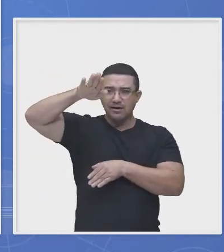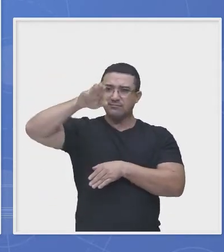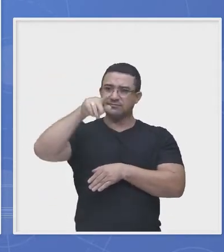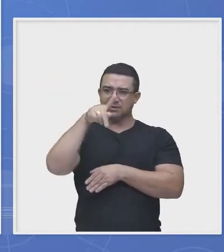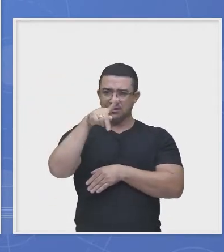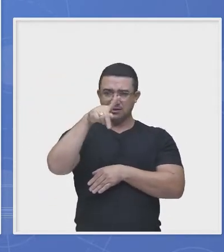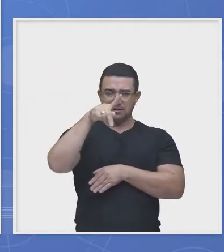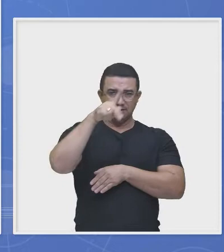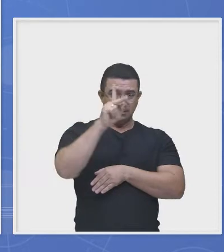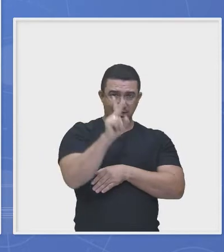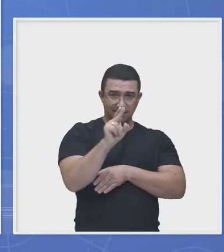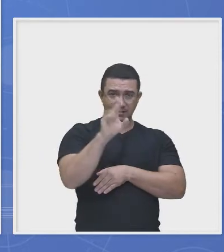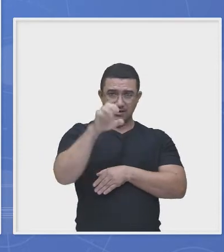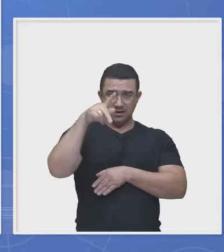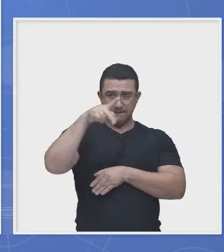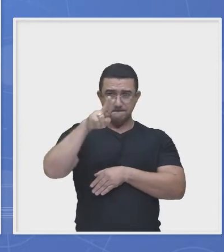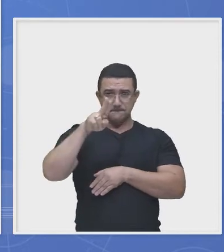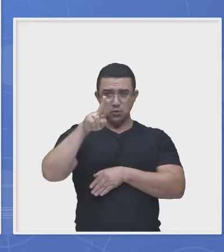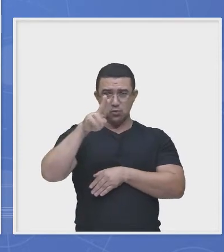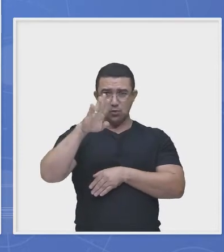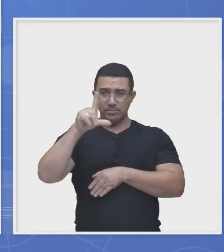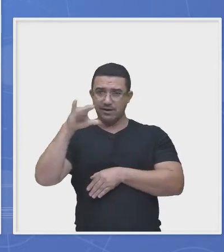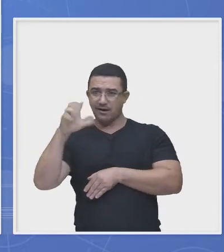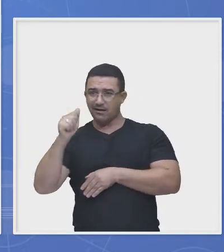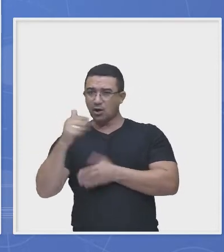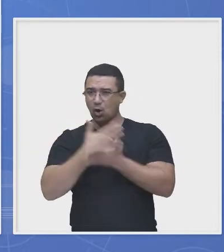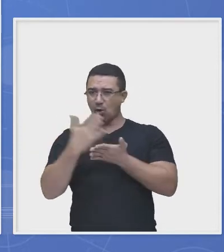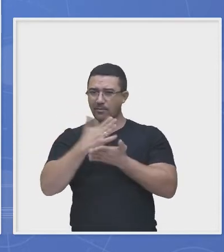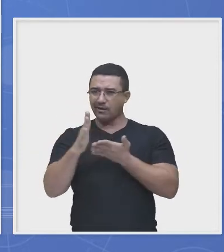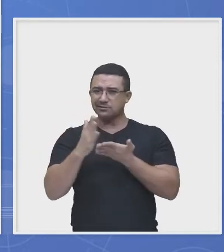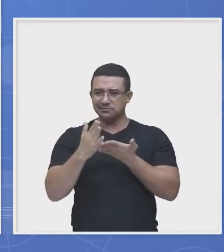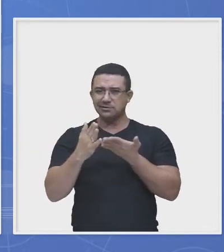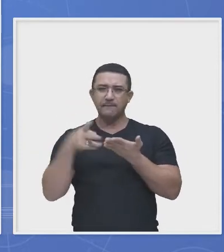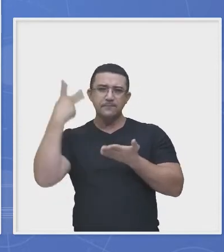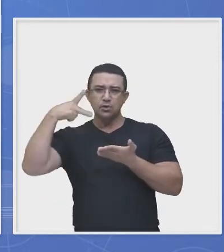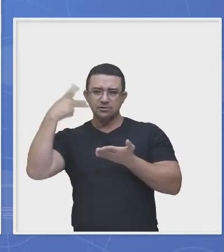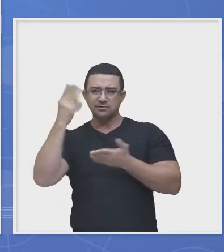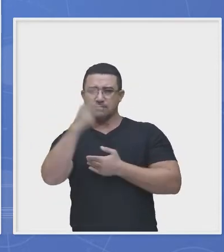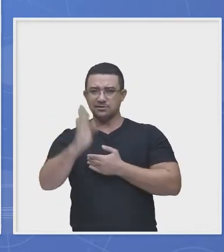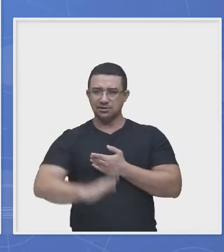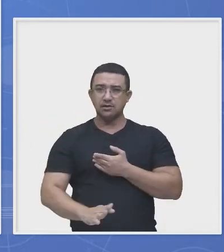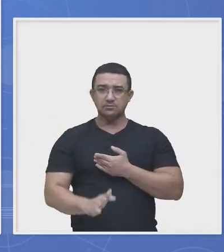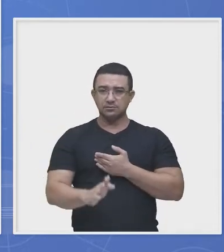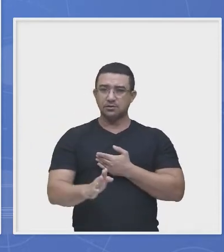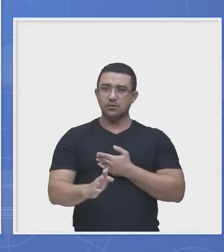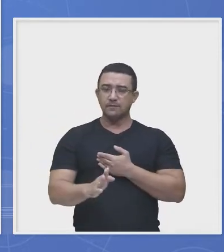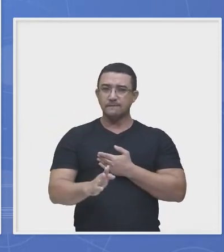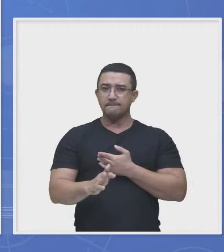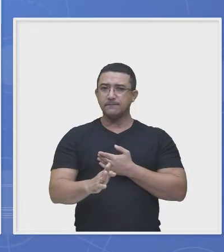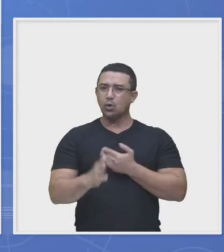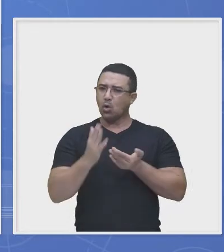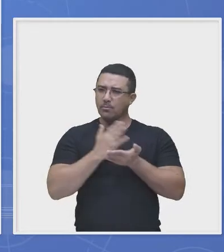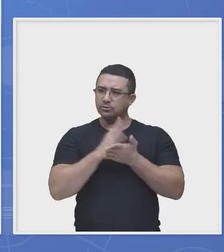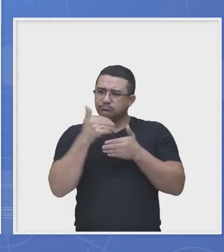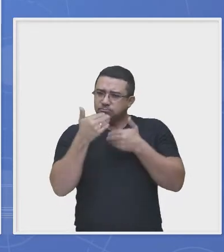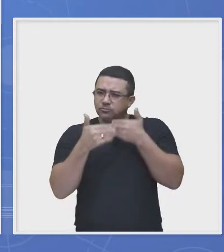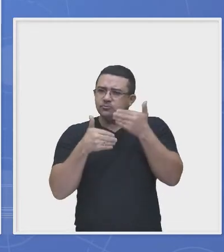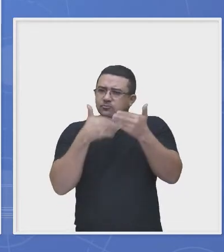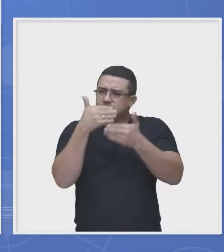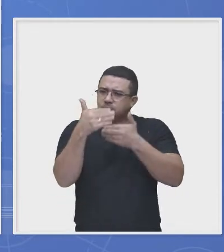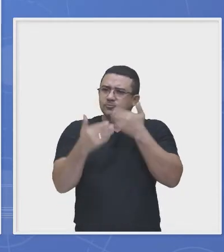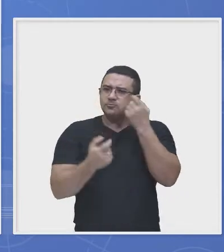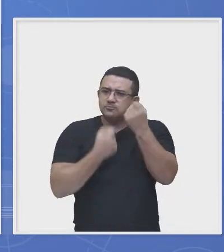regime brasileiro, né, o regime político, ele ocorreu em passos um pouquinho lento, né, logo nesse